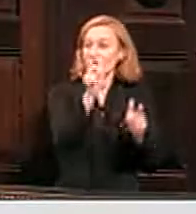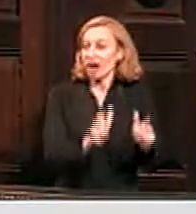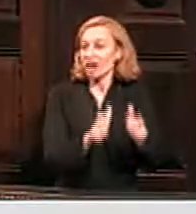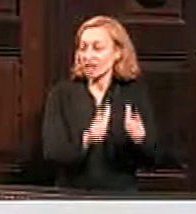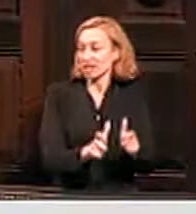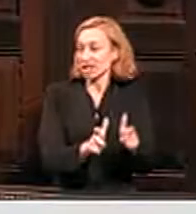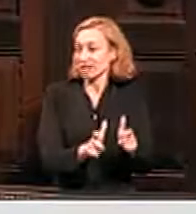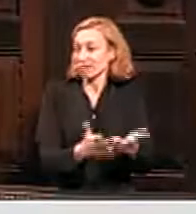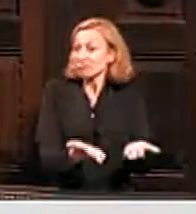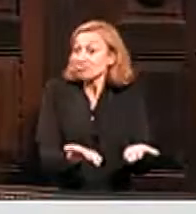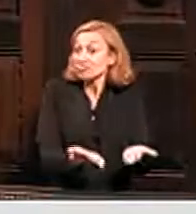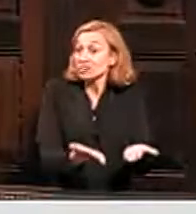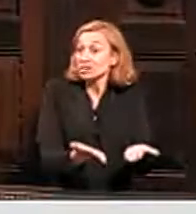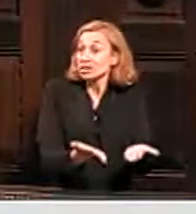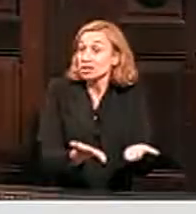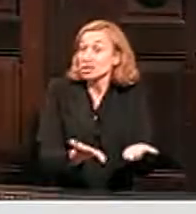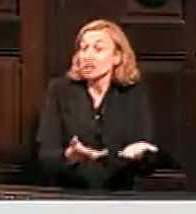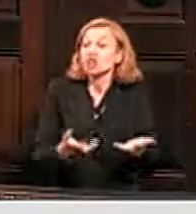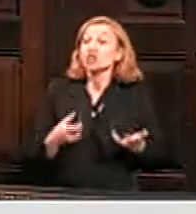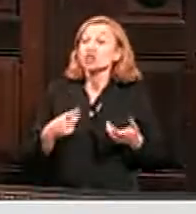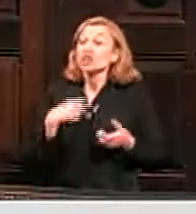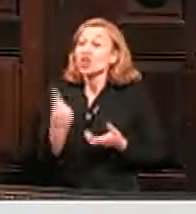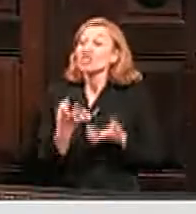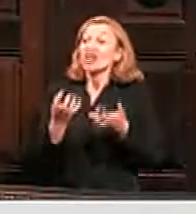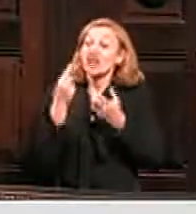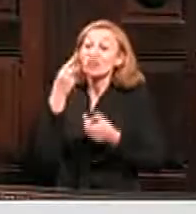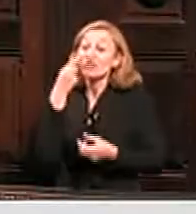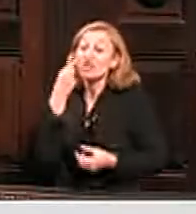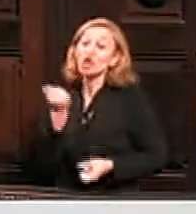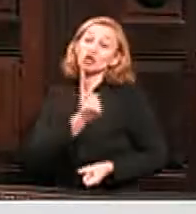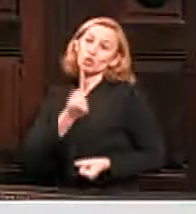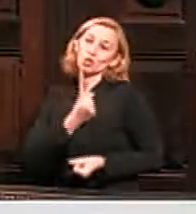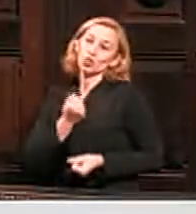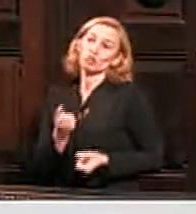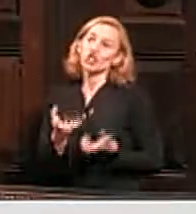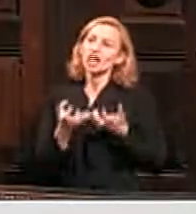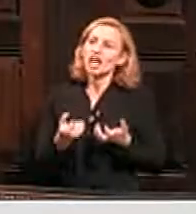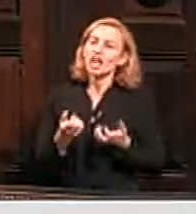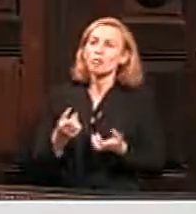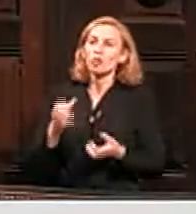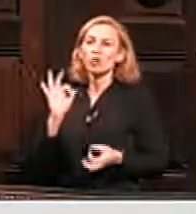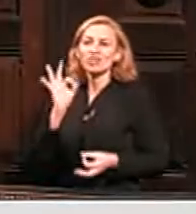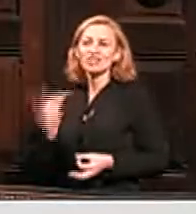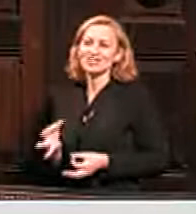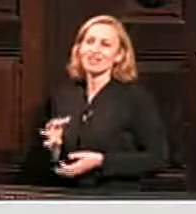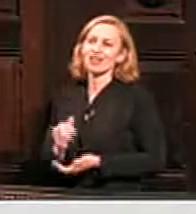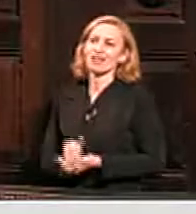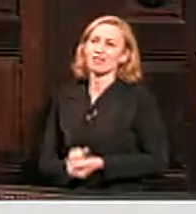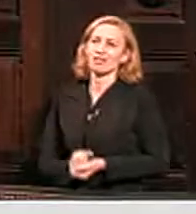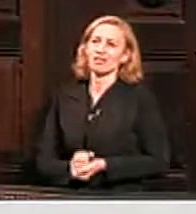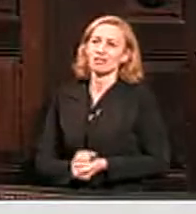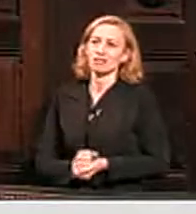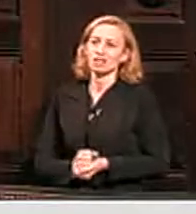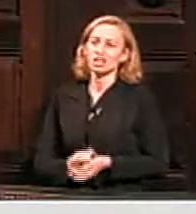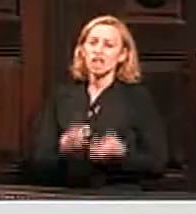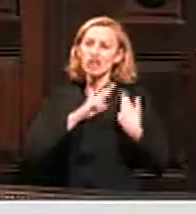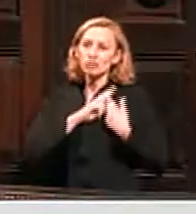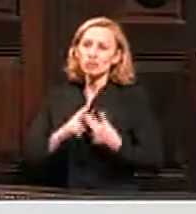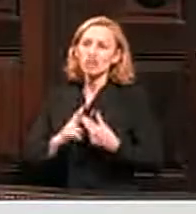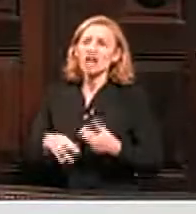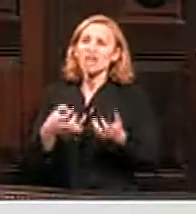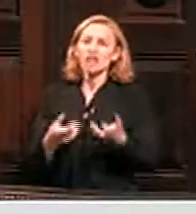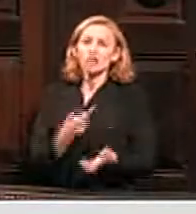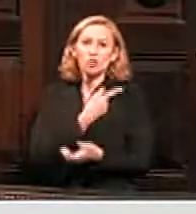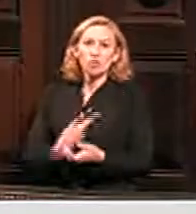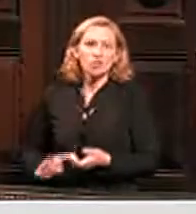aumentar a arrecadação. A gente quer números, a gente quer um esclarecimento, uma discussão tributária mais séria e responsável. Queremos um